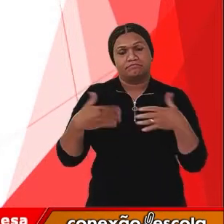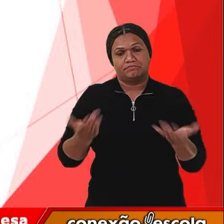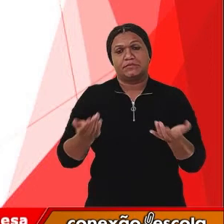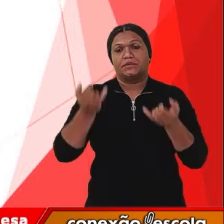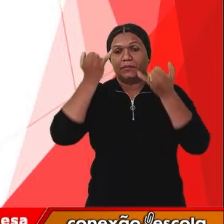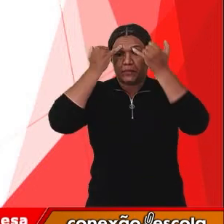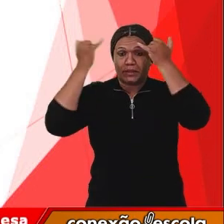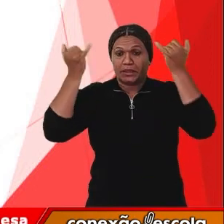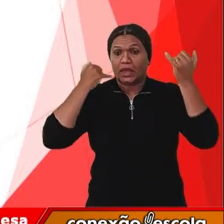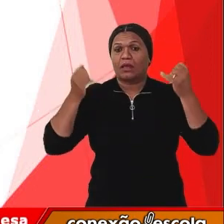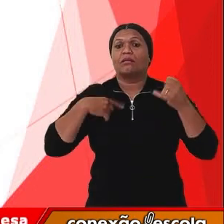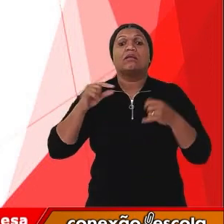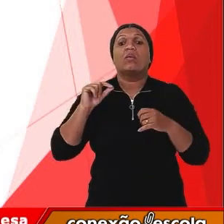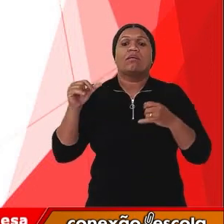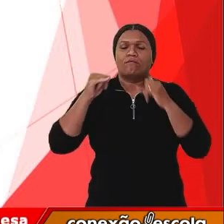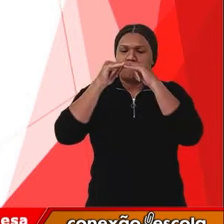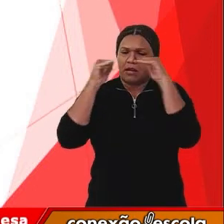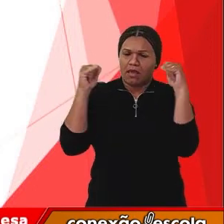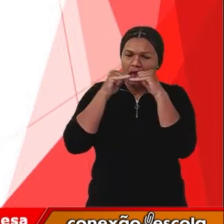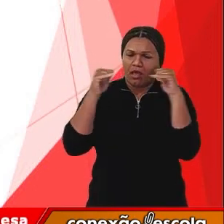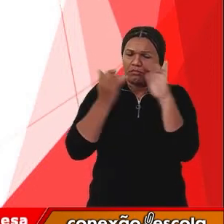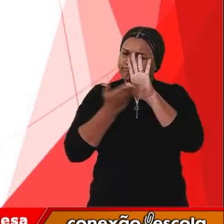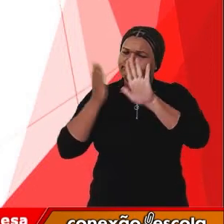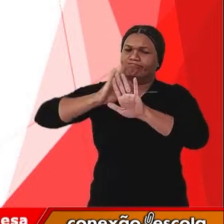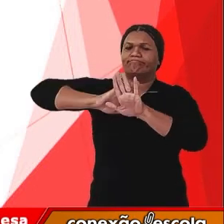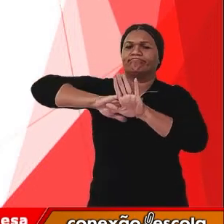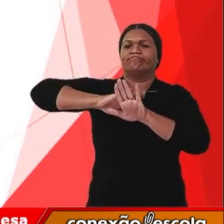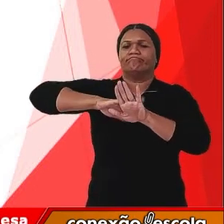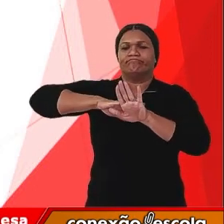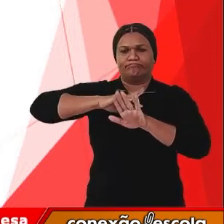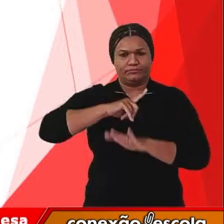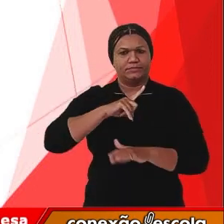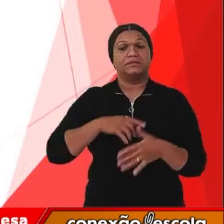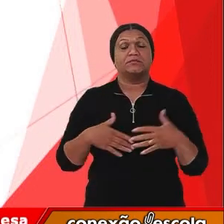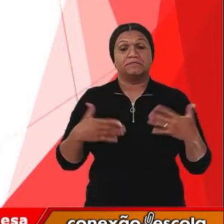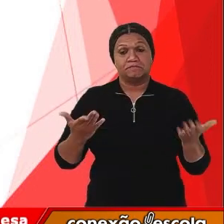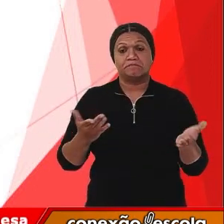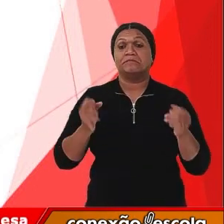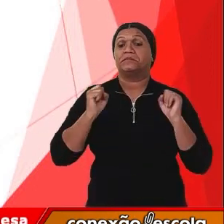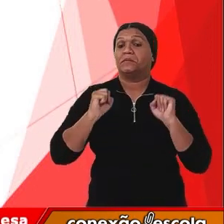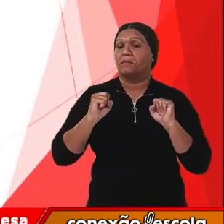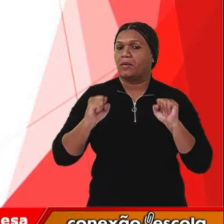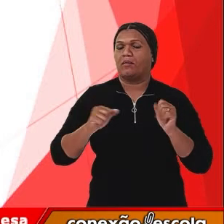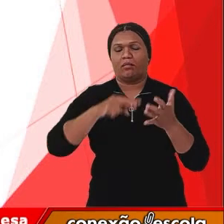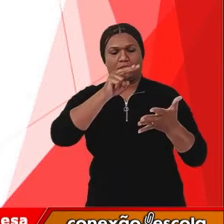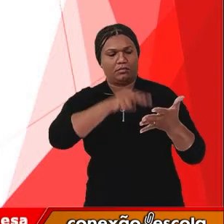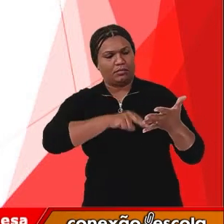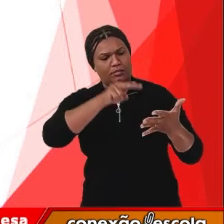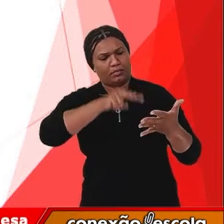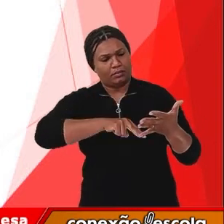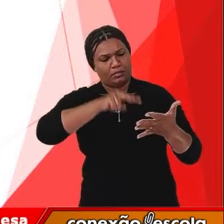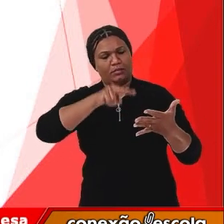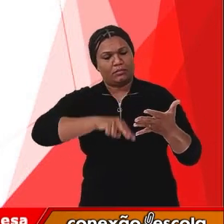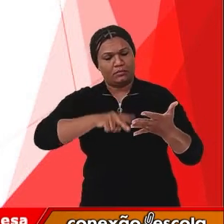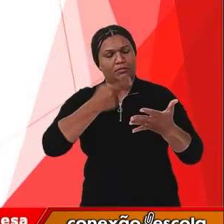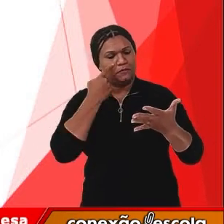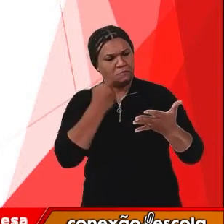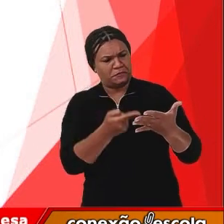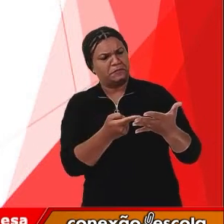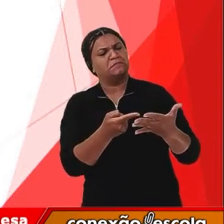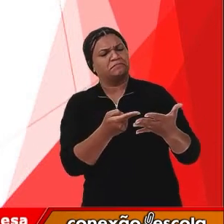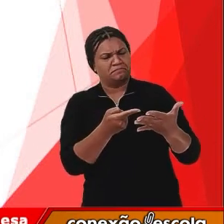ideias nas entrelinhas e pode ser construídas pelo leitor por meio da realização de